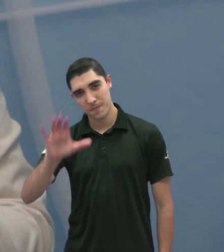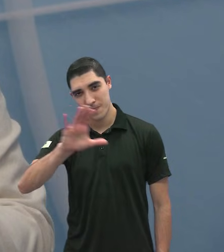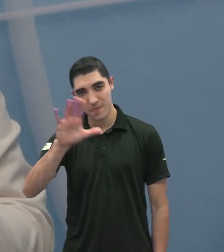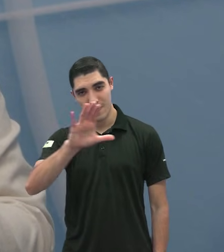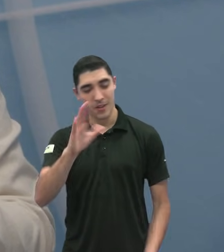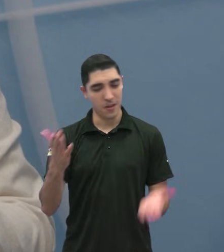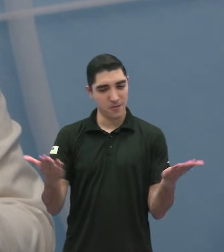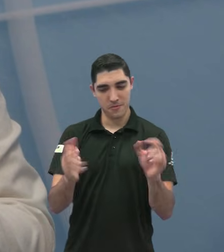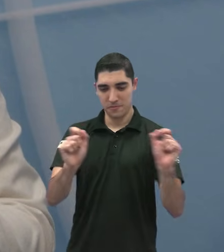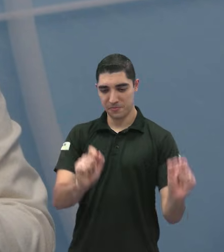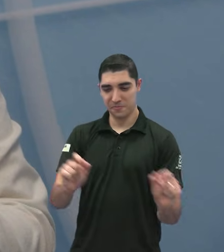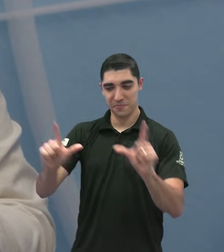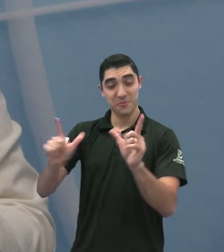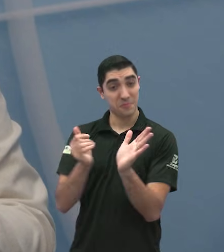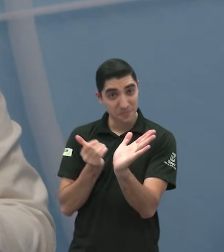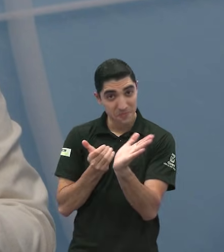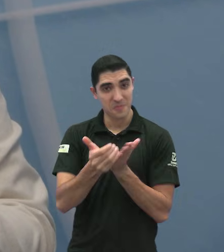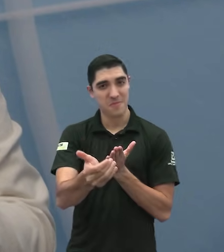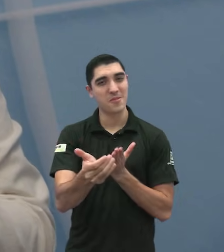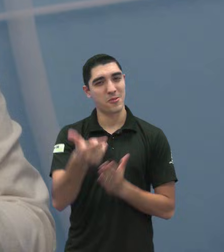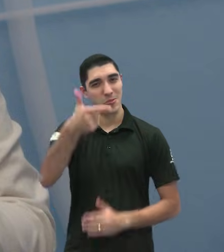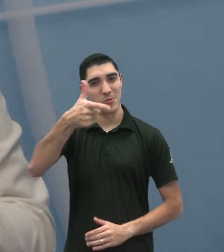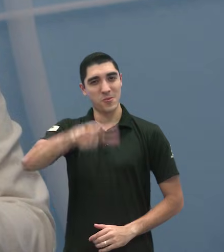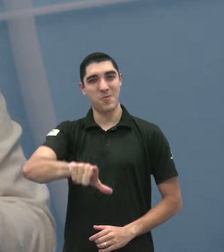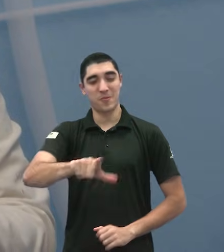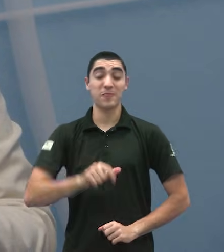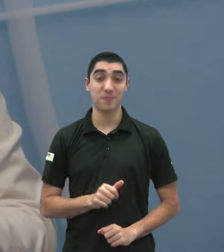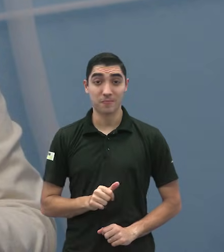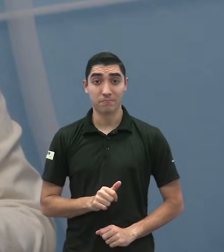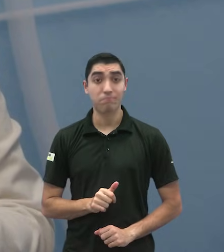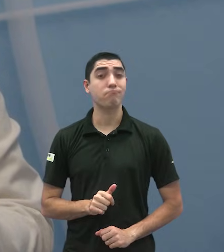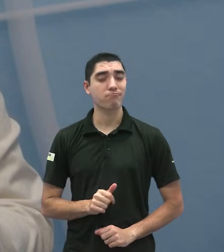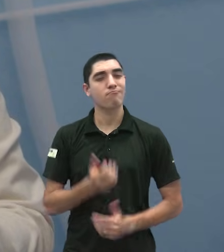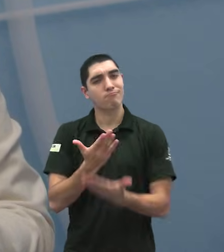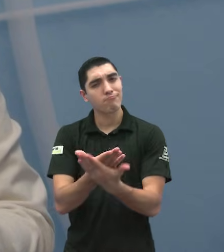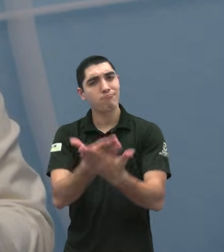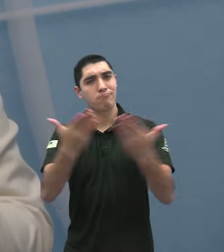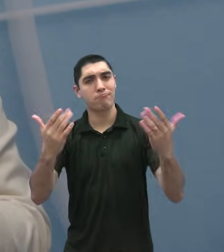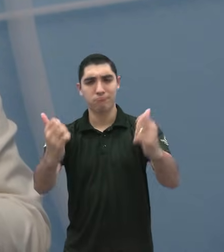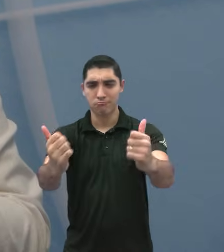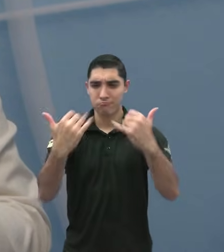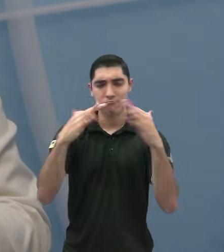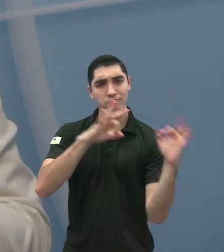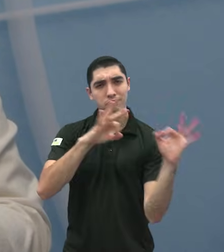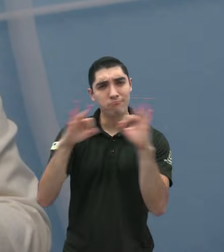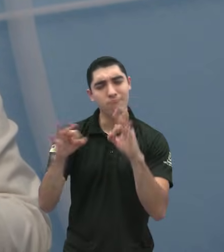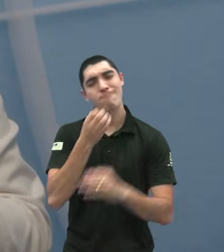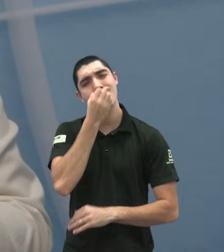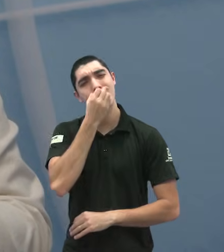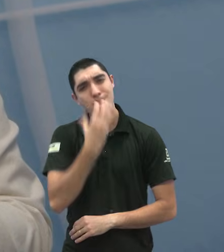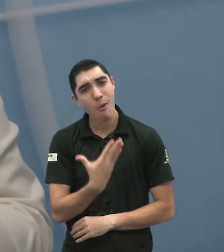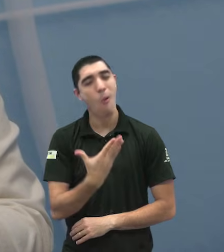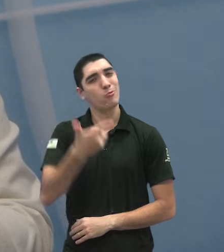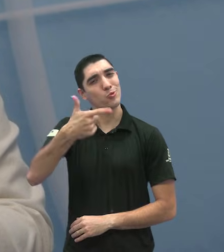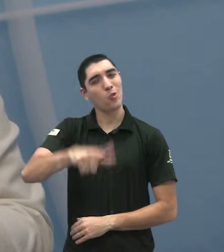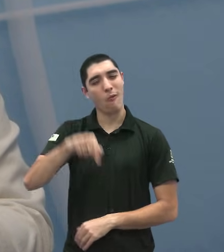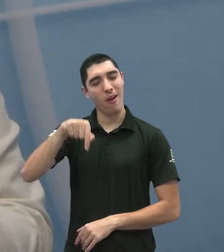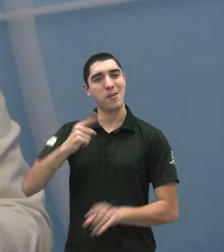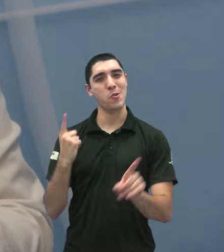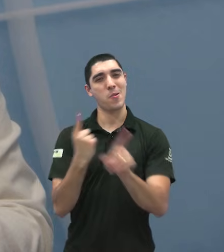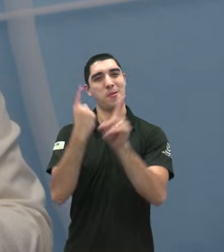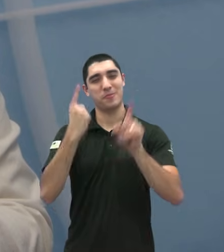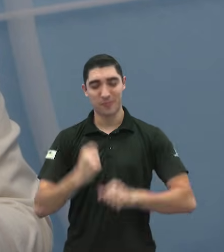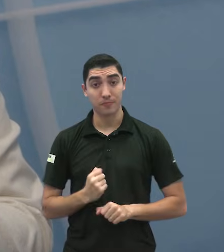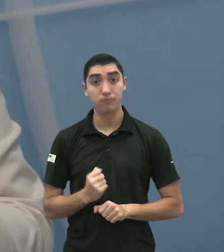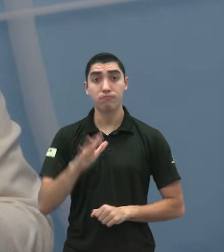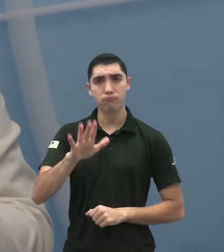Olá, está começando mais uma edição do Diálogos da Cidade. Que bom ter você com a gente em mais um programa.